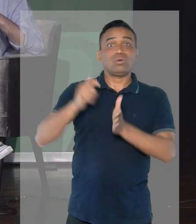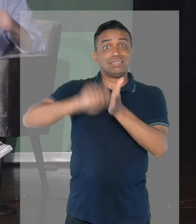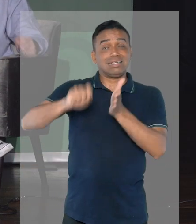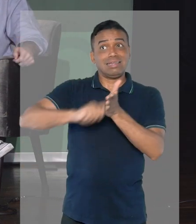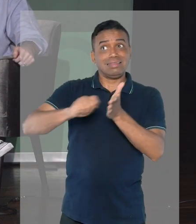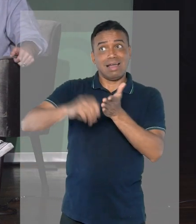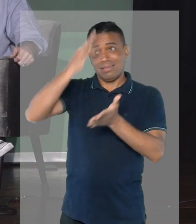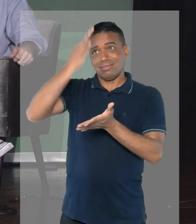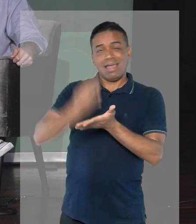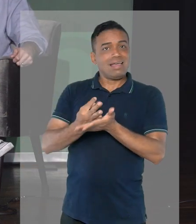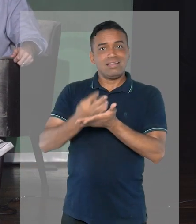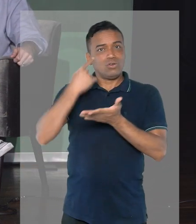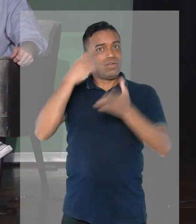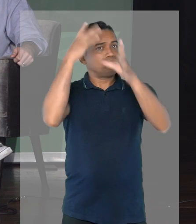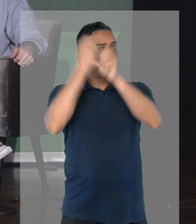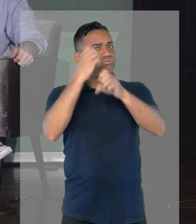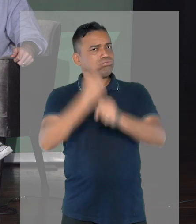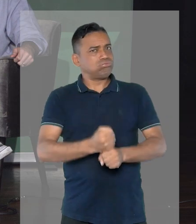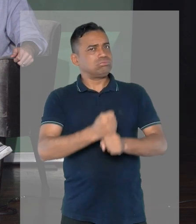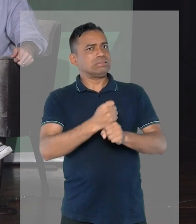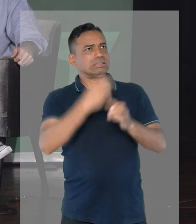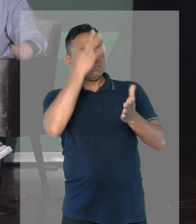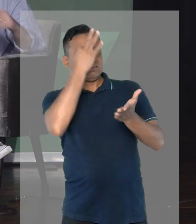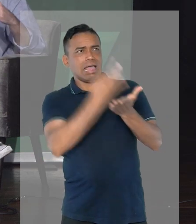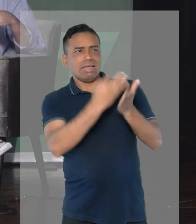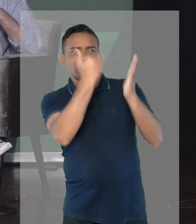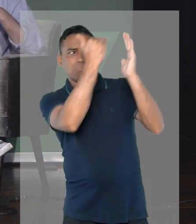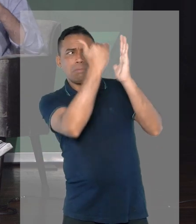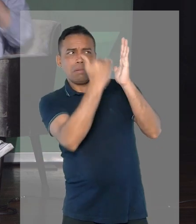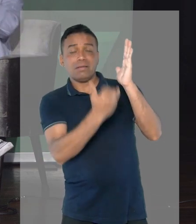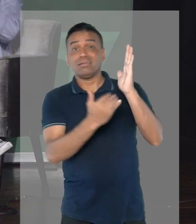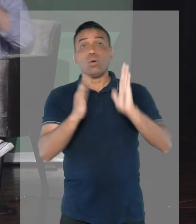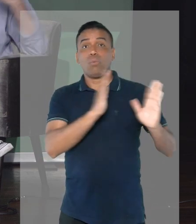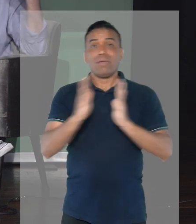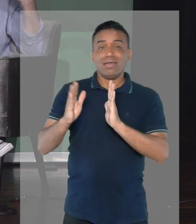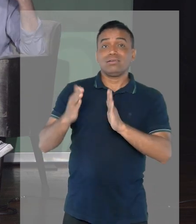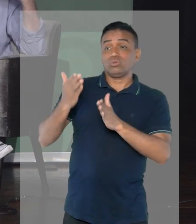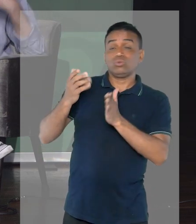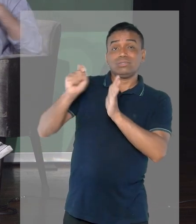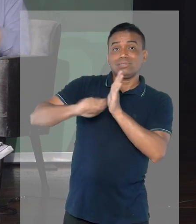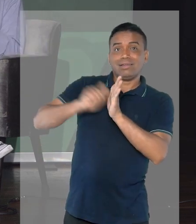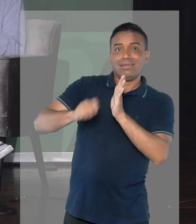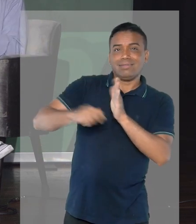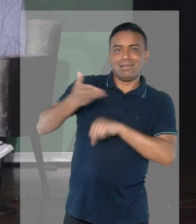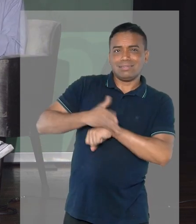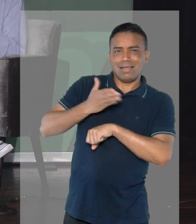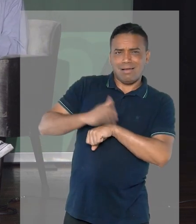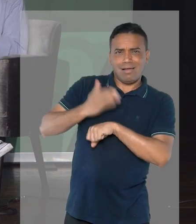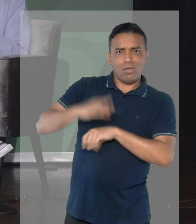via metrificando a tese. Em muitos momentos também da escrita do ensaio acadêmico